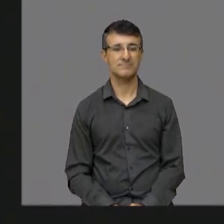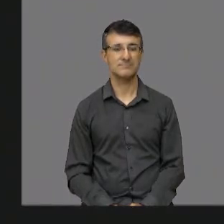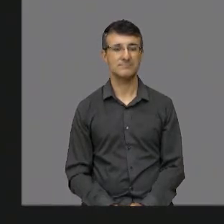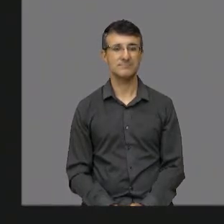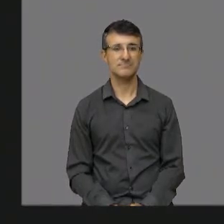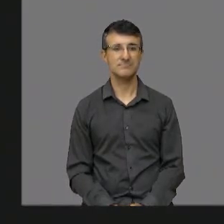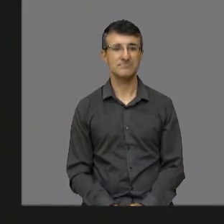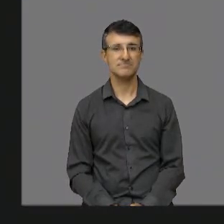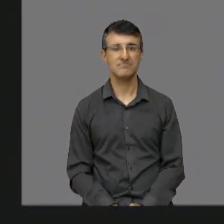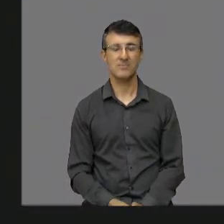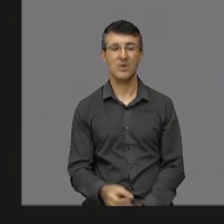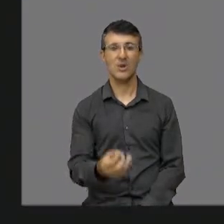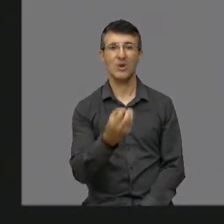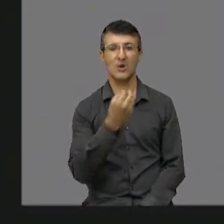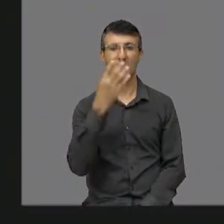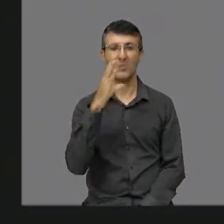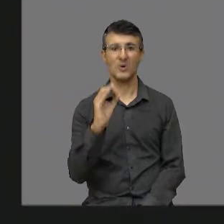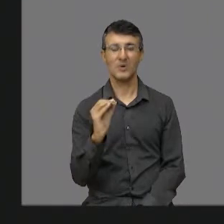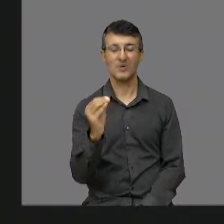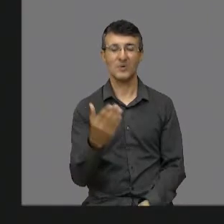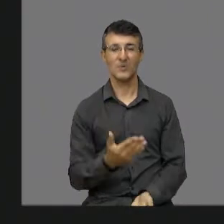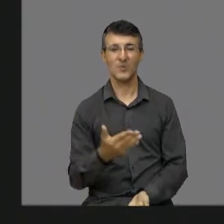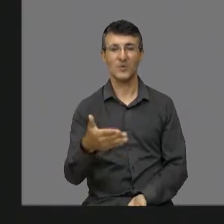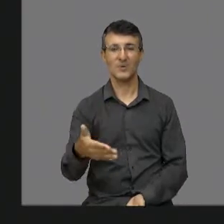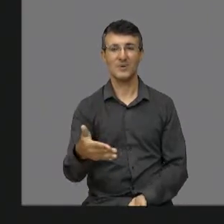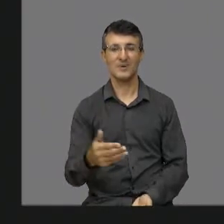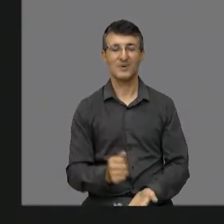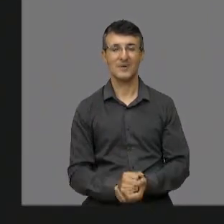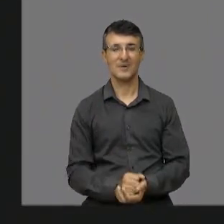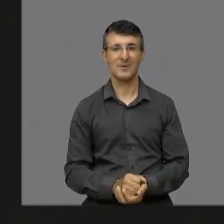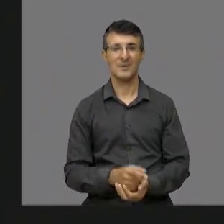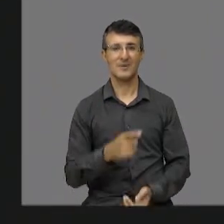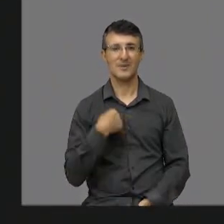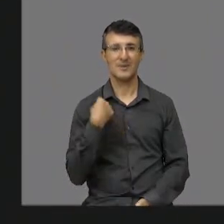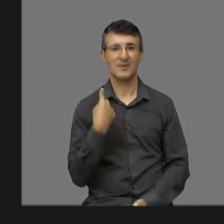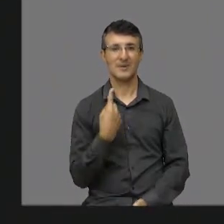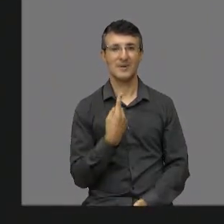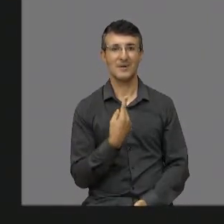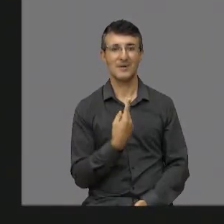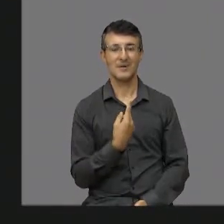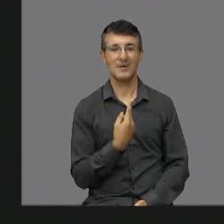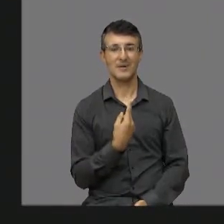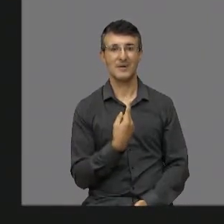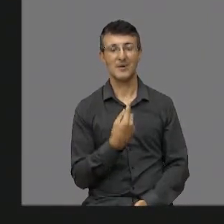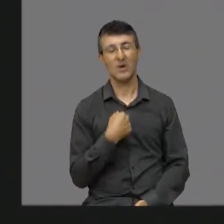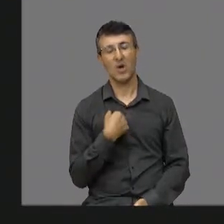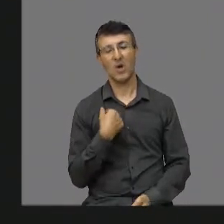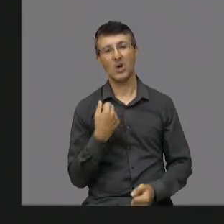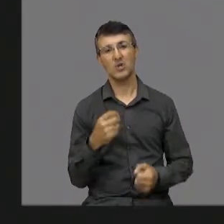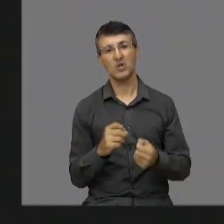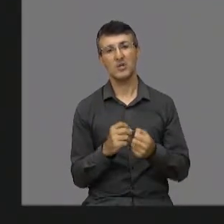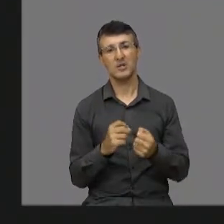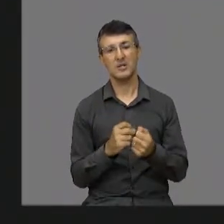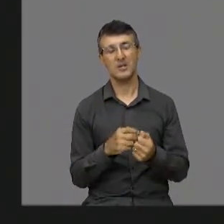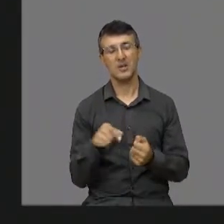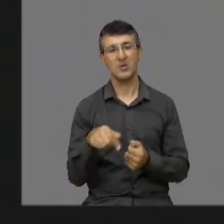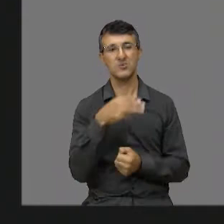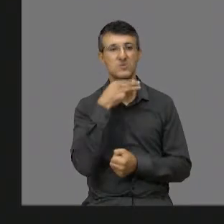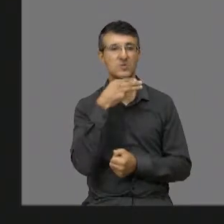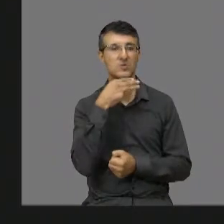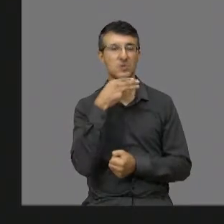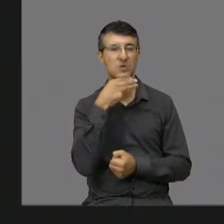Boa noite, então, dando continuidade aí nós fizemos esse mês de março essas